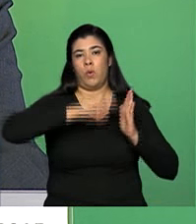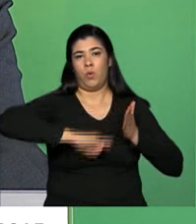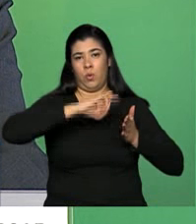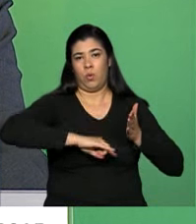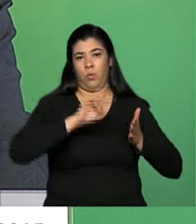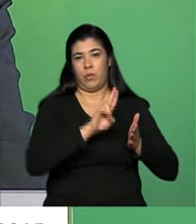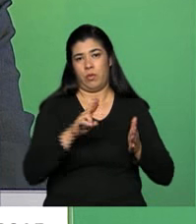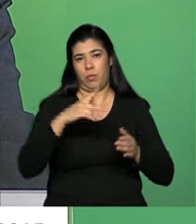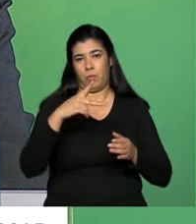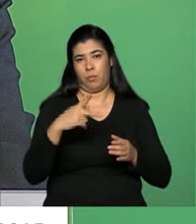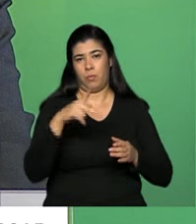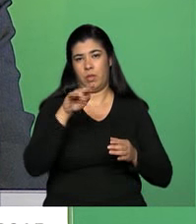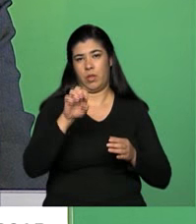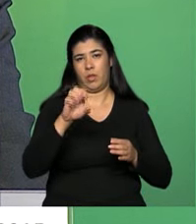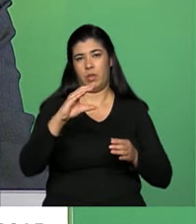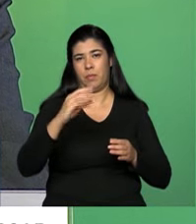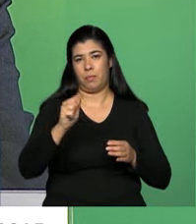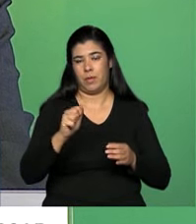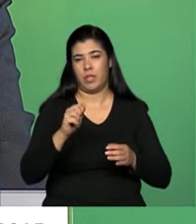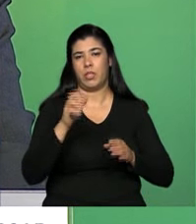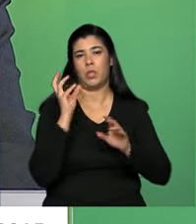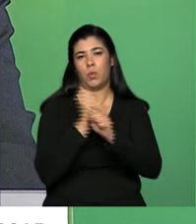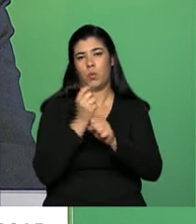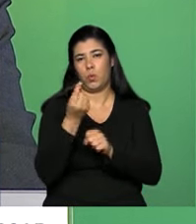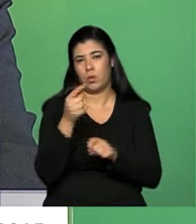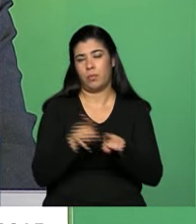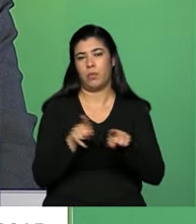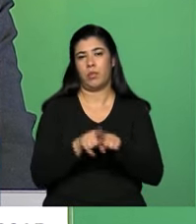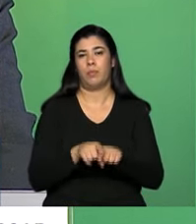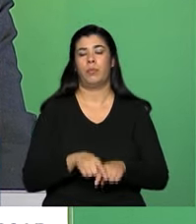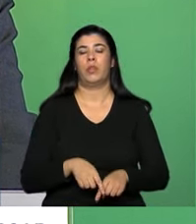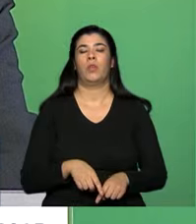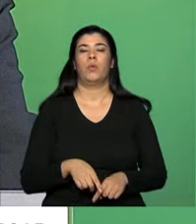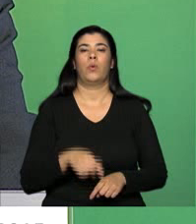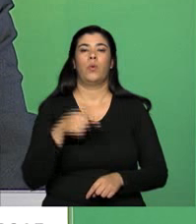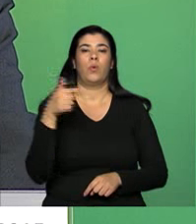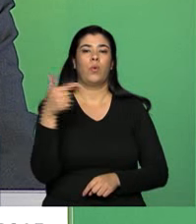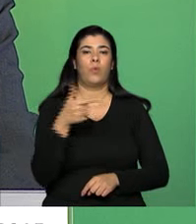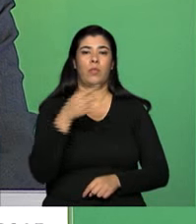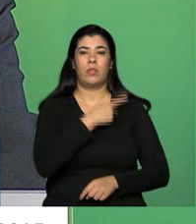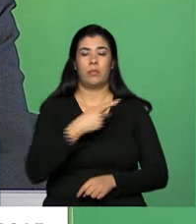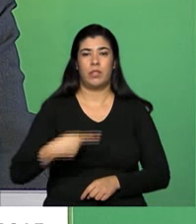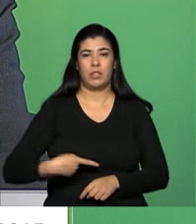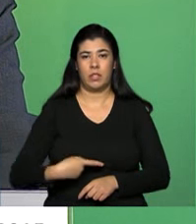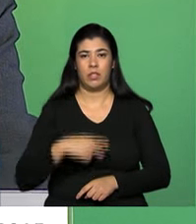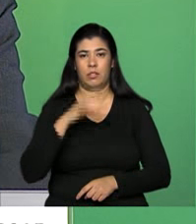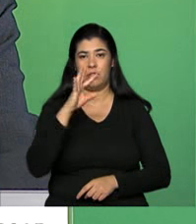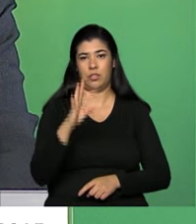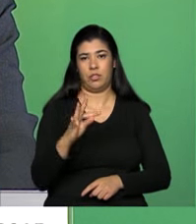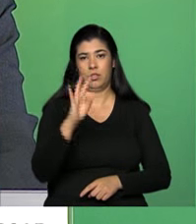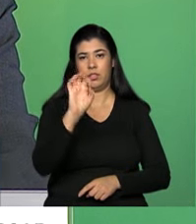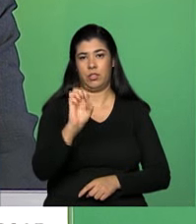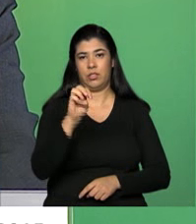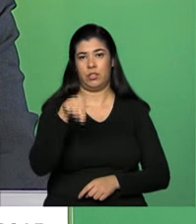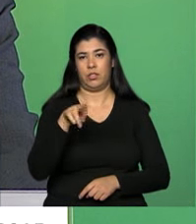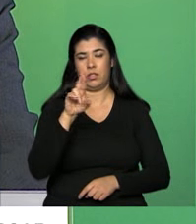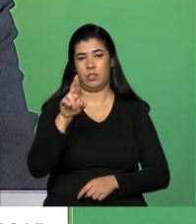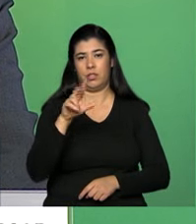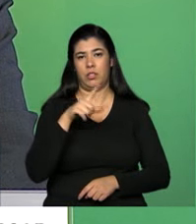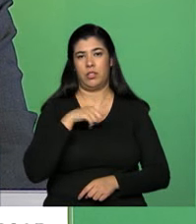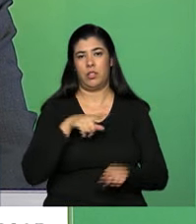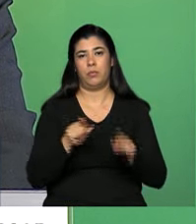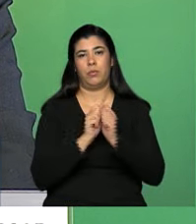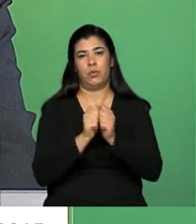e o presidente o vice-presidente Michel Temer o ministro Padilha já se posicionando paraa reunião